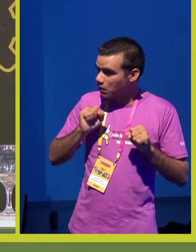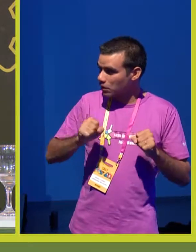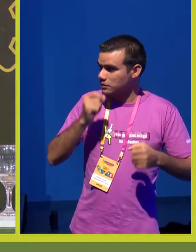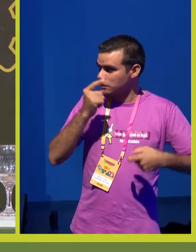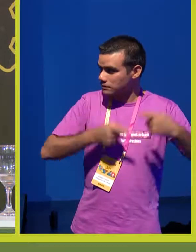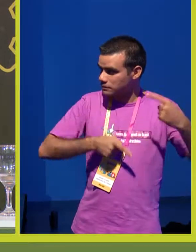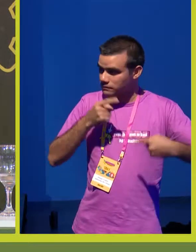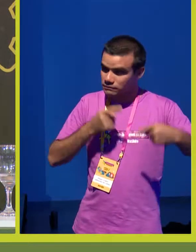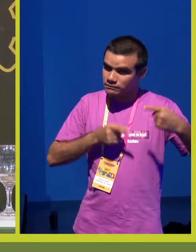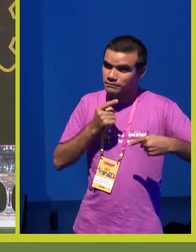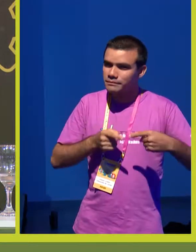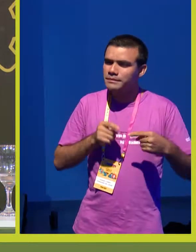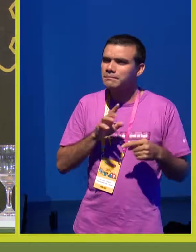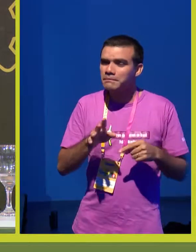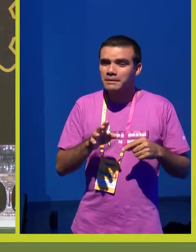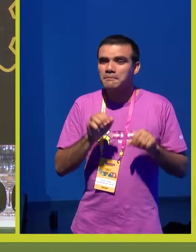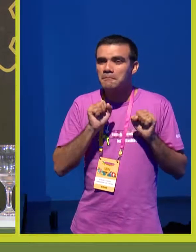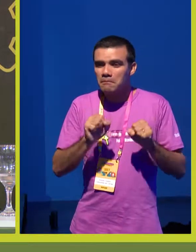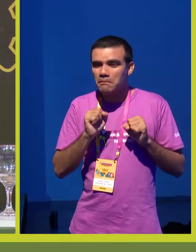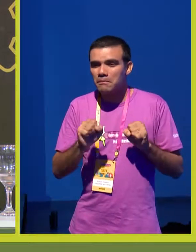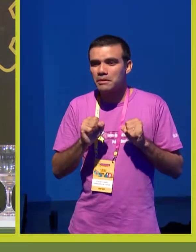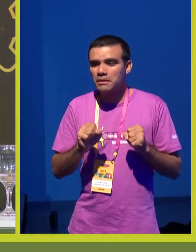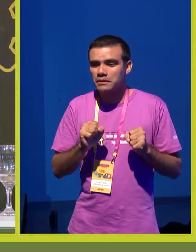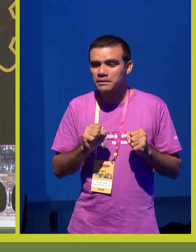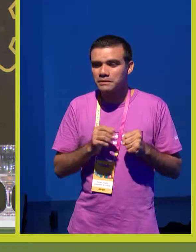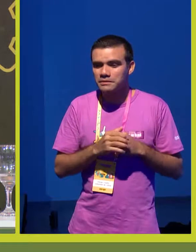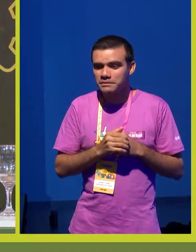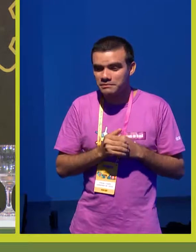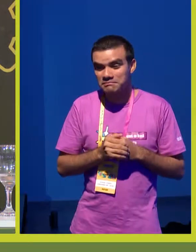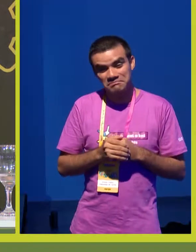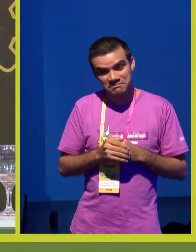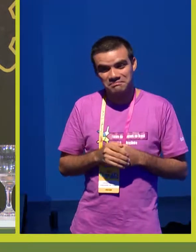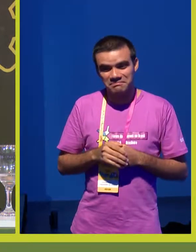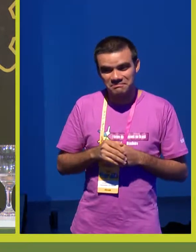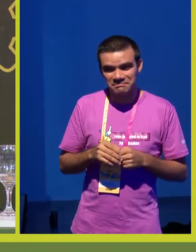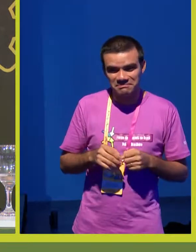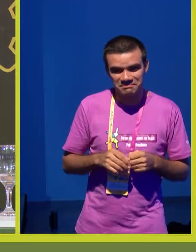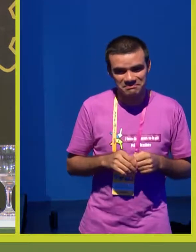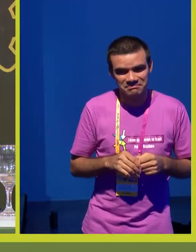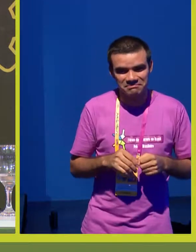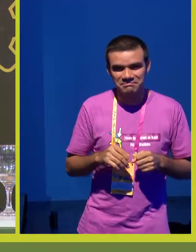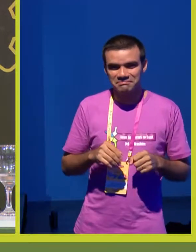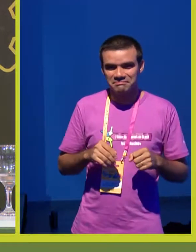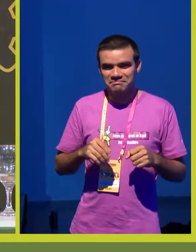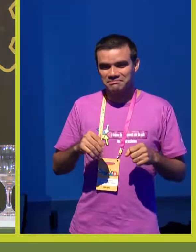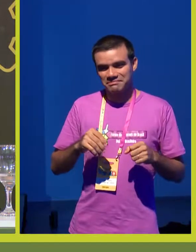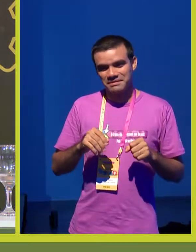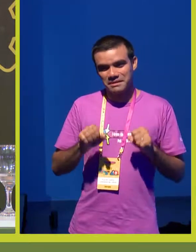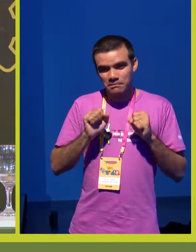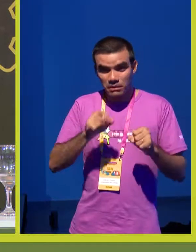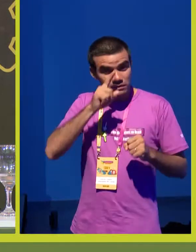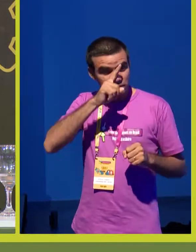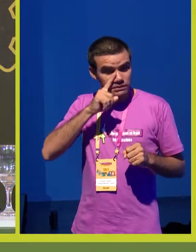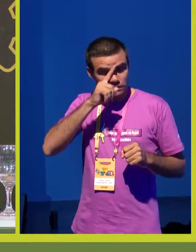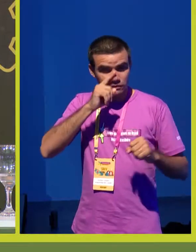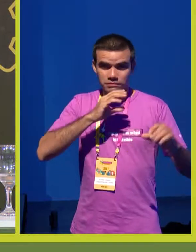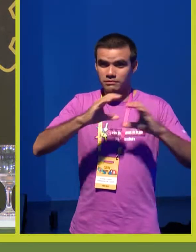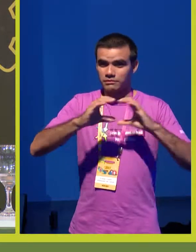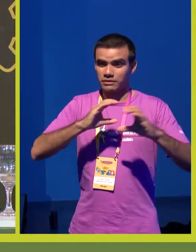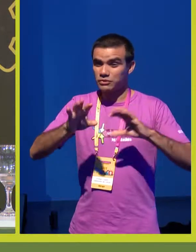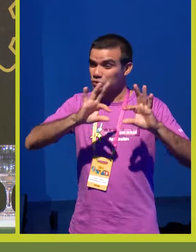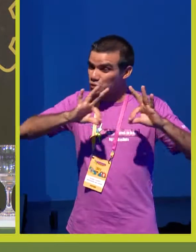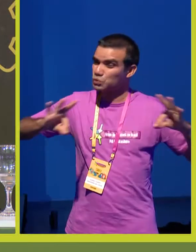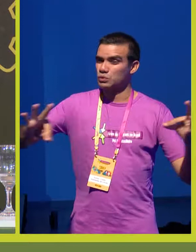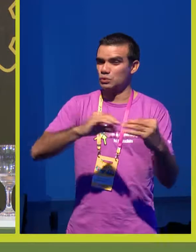aqui, ele compromete, uma medida como essa, ela compromete a integridade e a segurança das comunicações de todos que